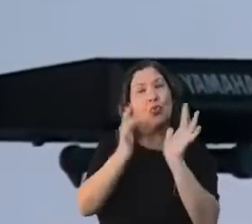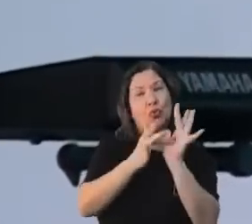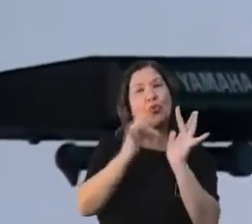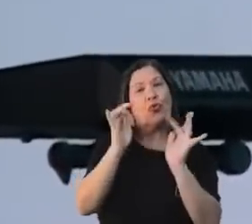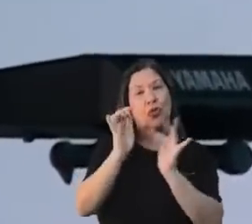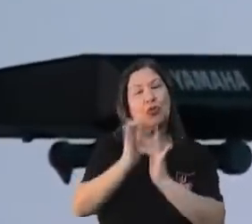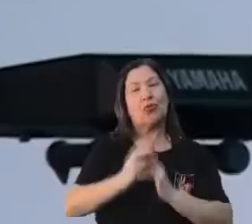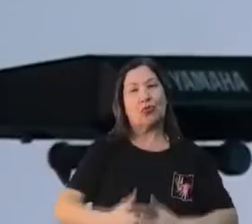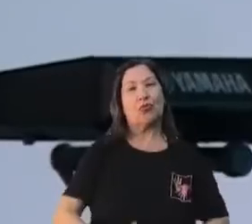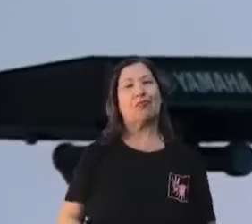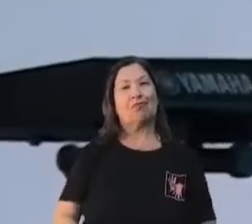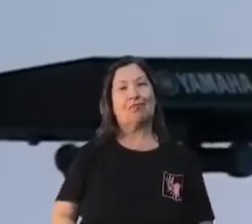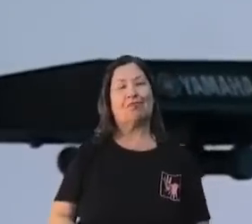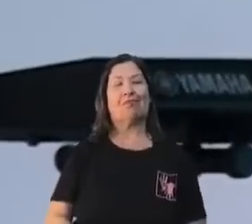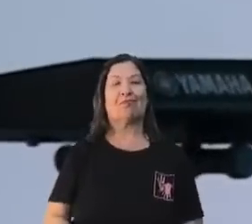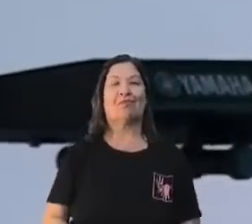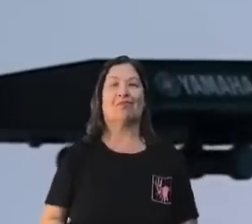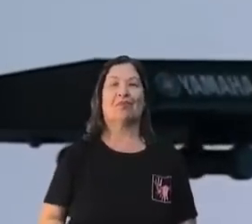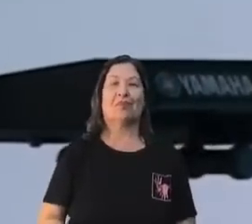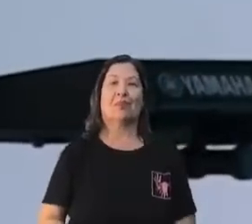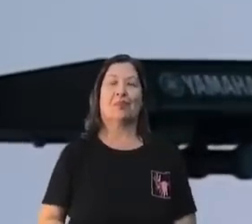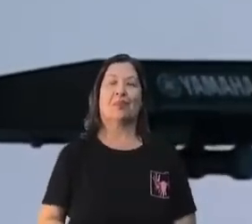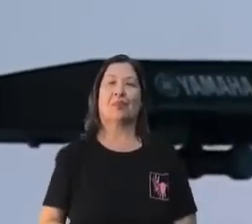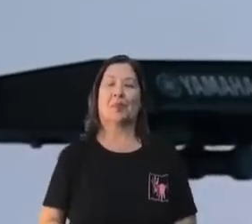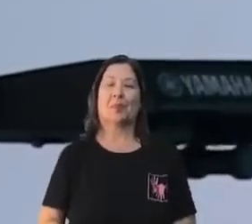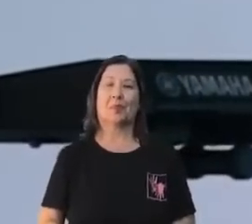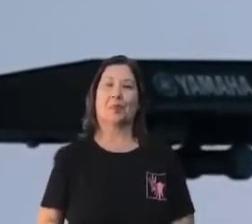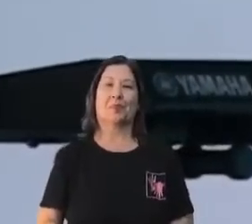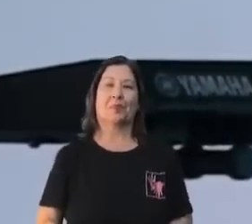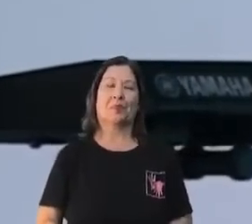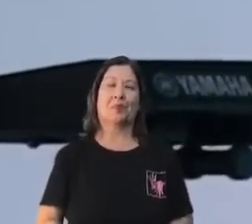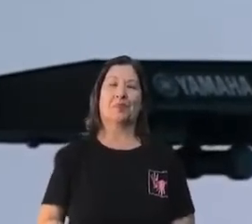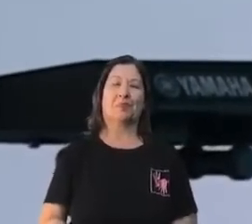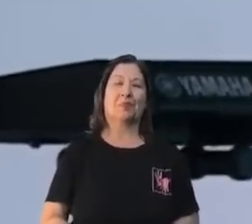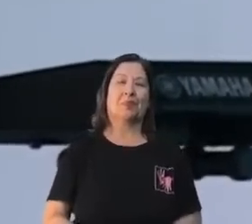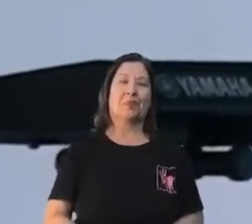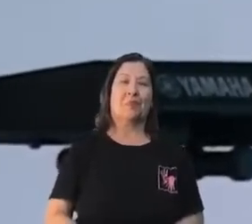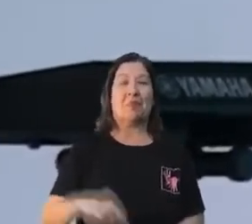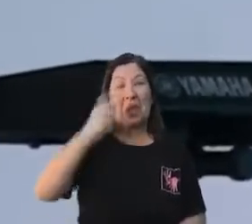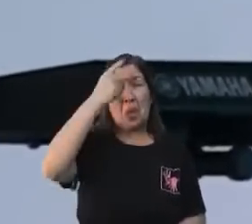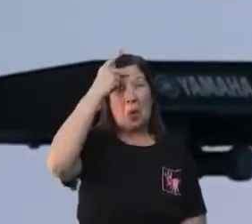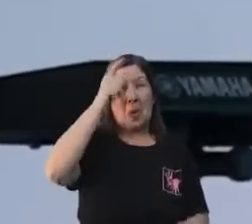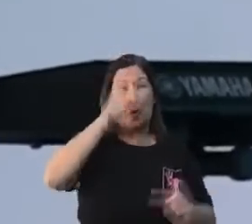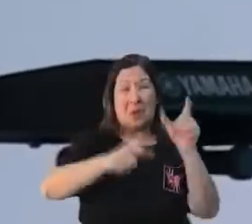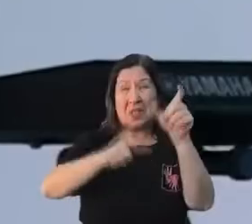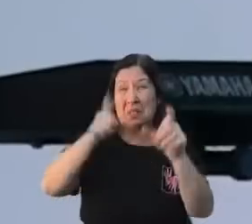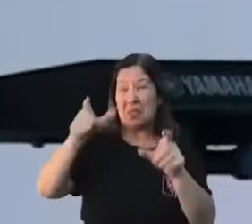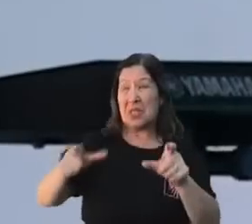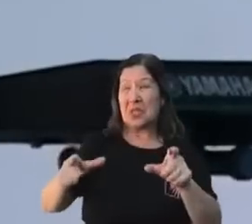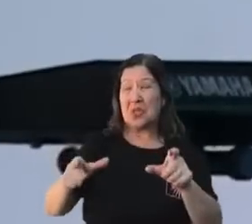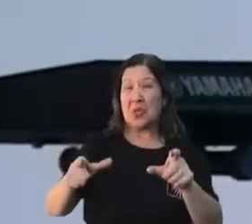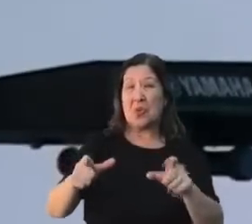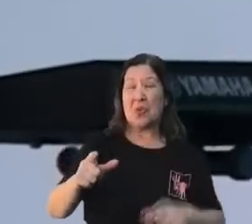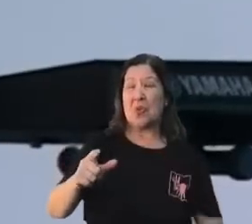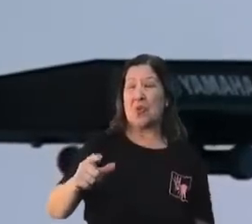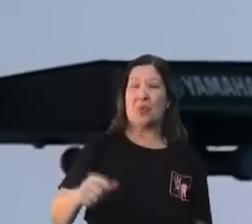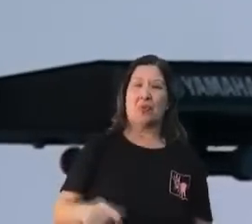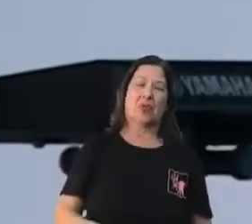crucificado, só tinha João presente, os outros fugiram, essas mulheres estavam lá.